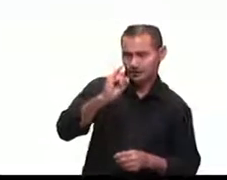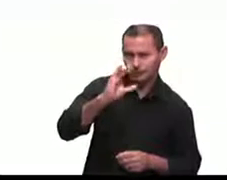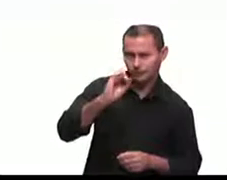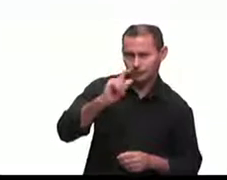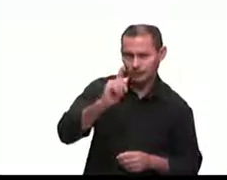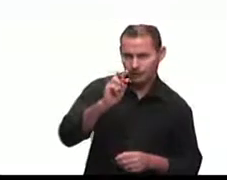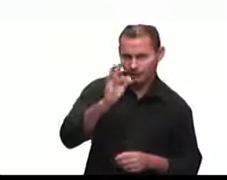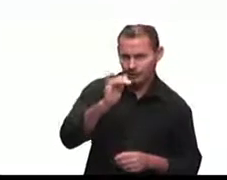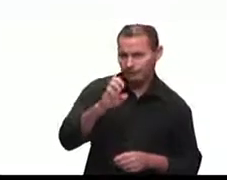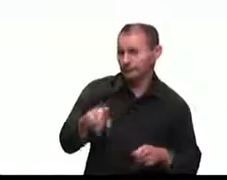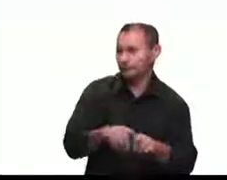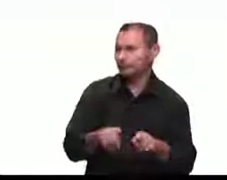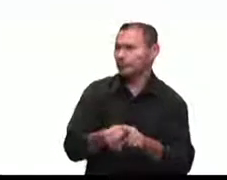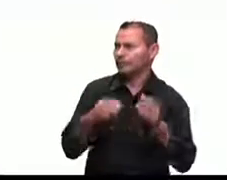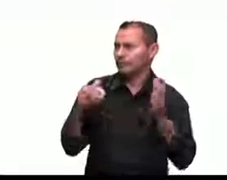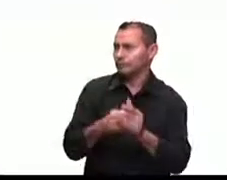o